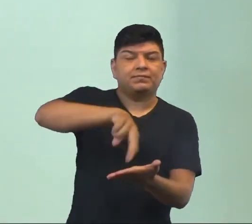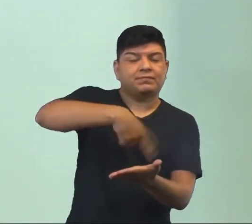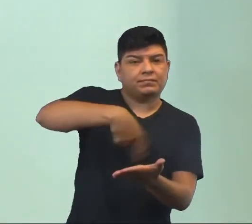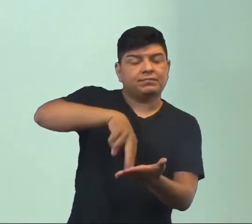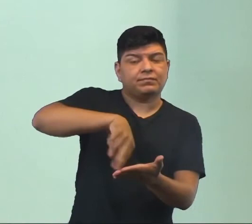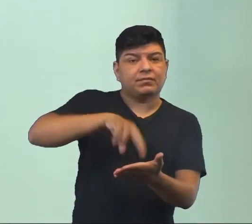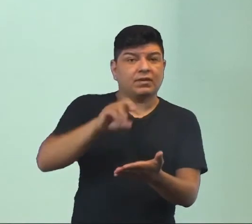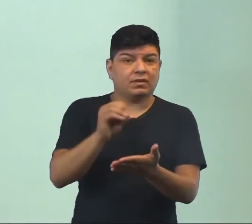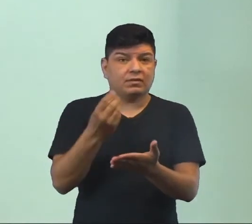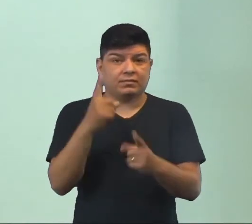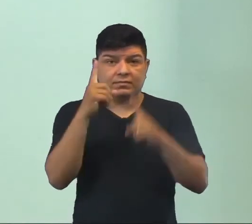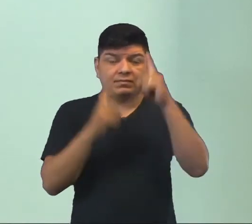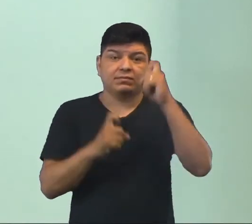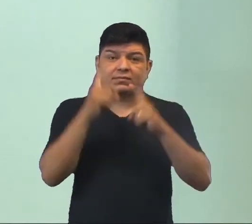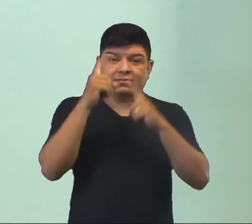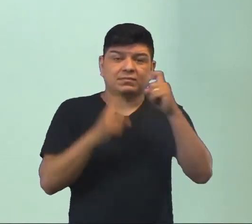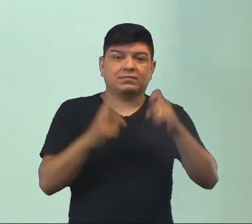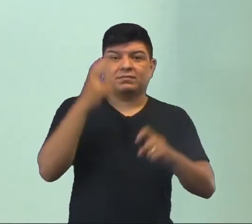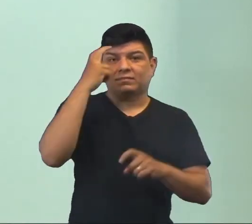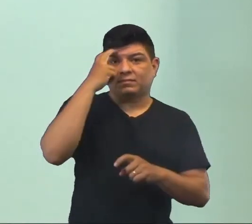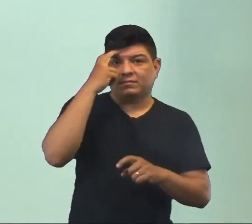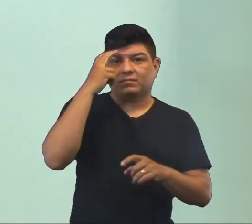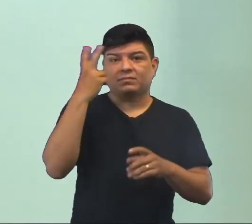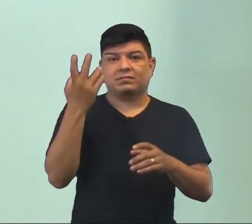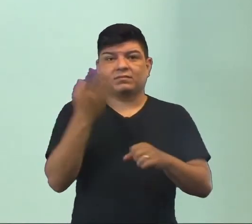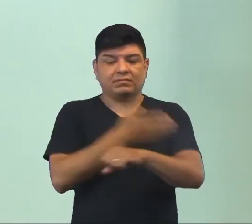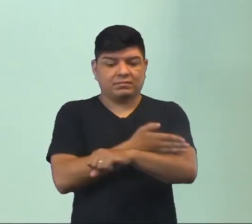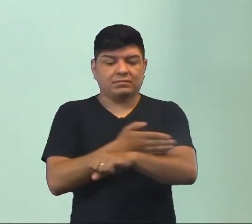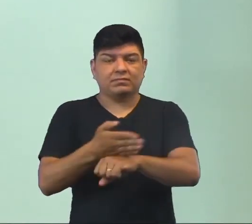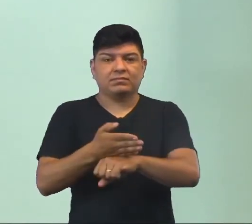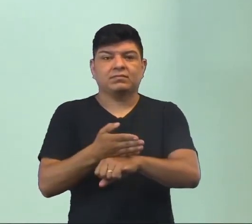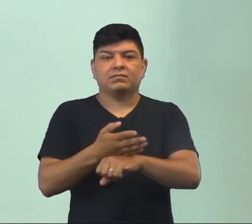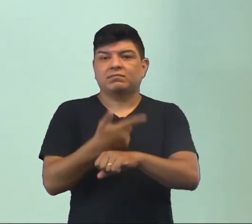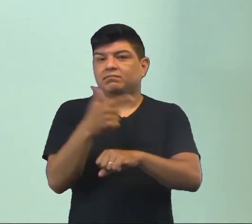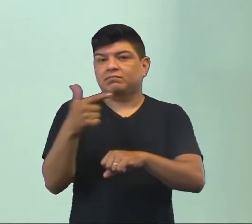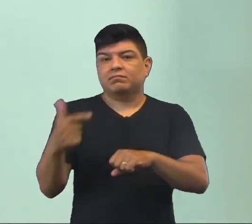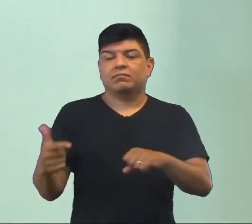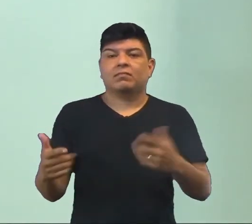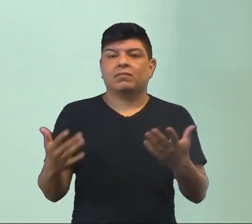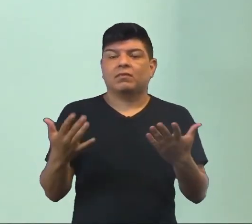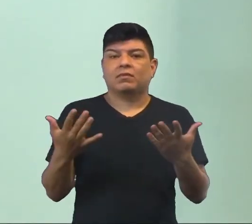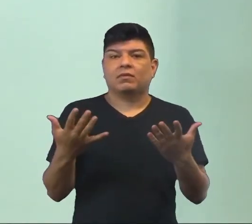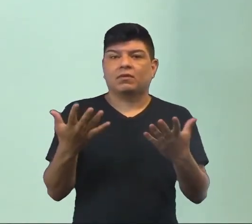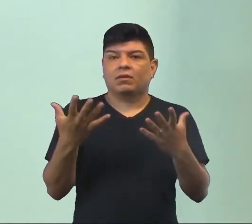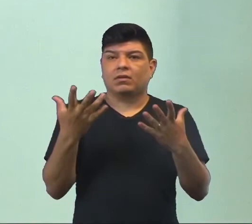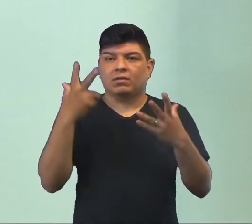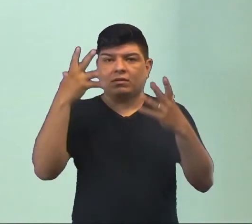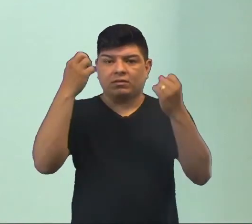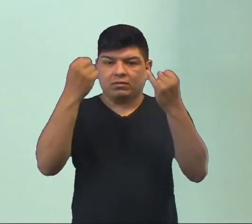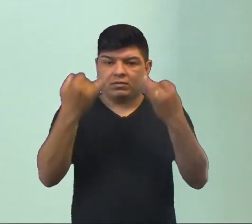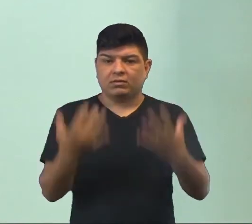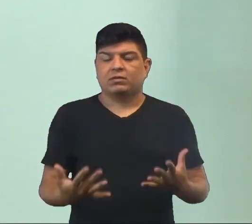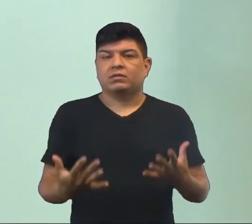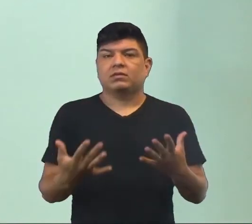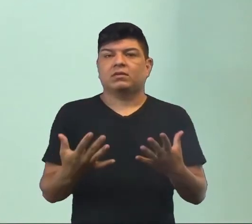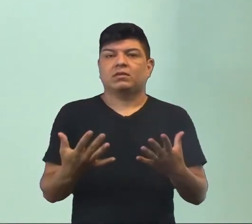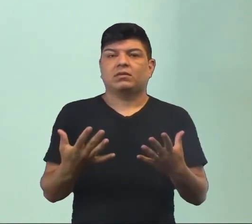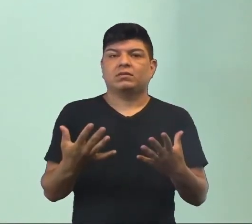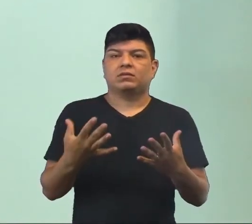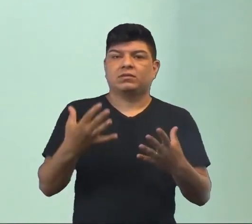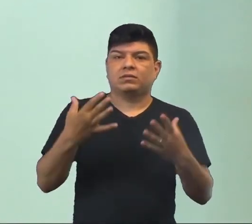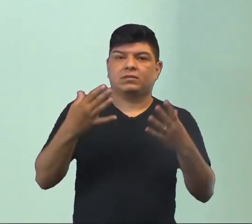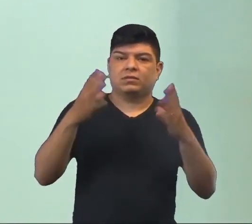danças ou expressões culturais, tradições, a gente não tem esse relato histórico